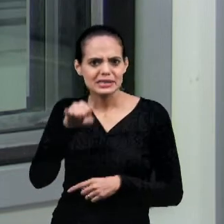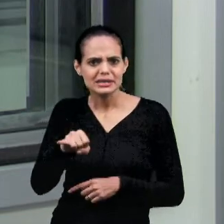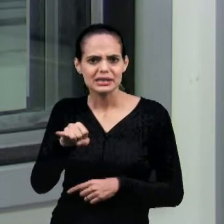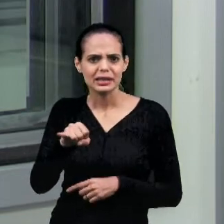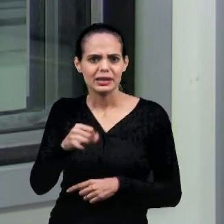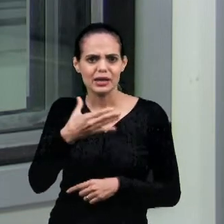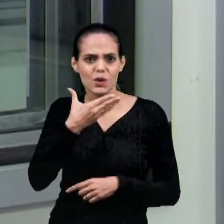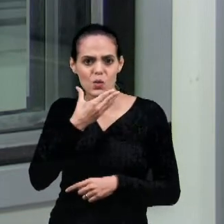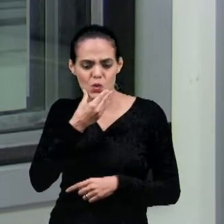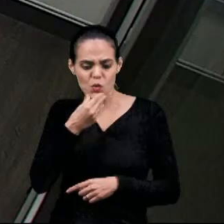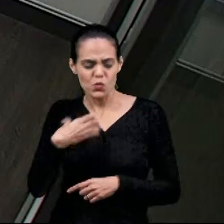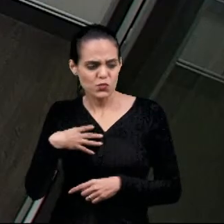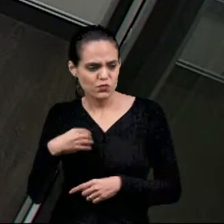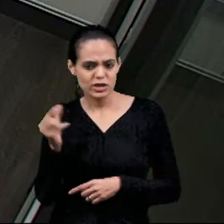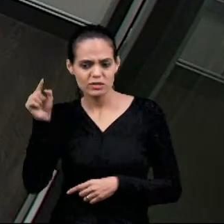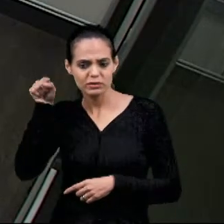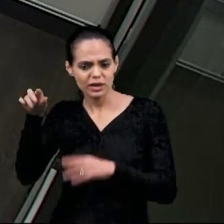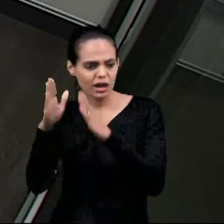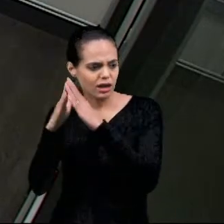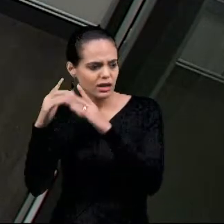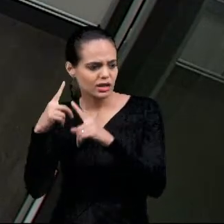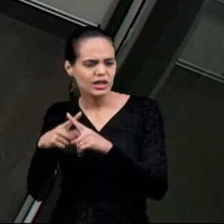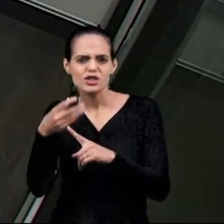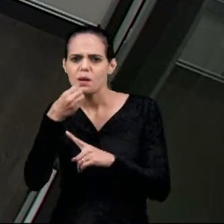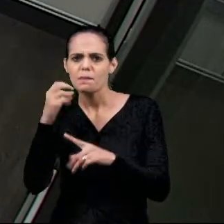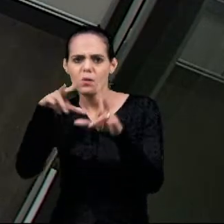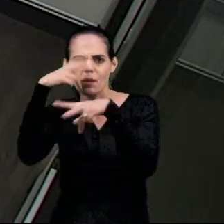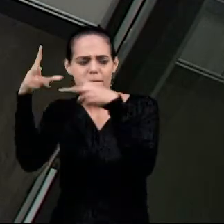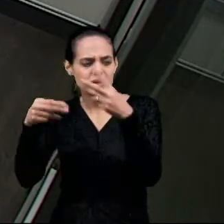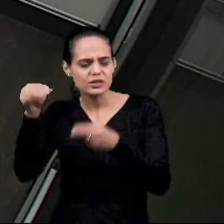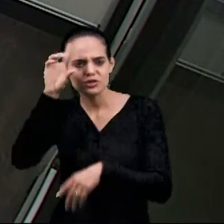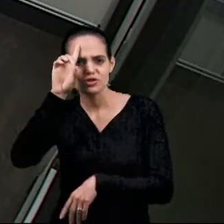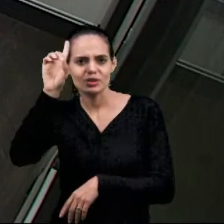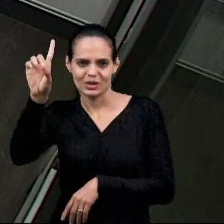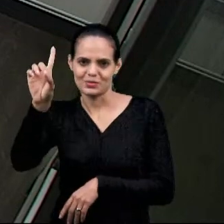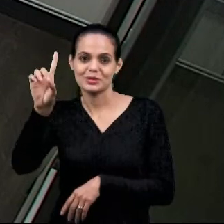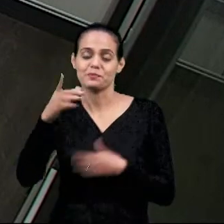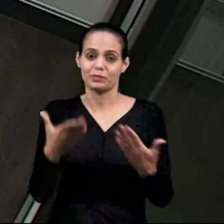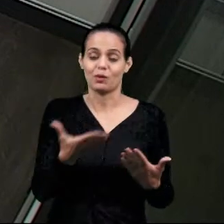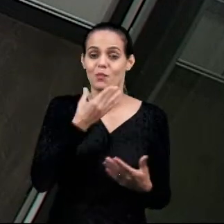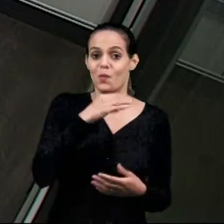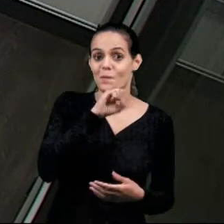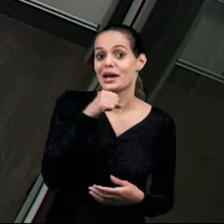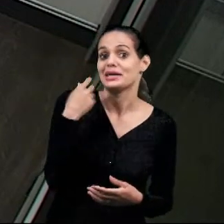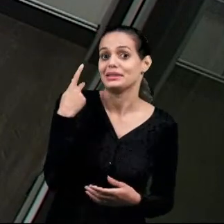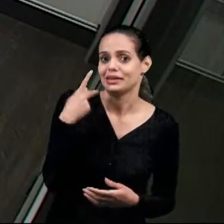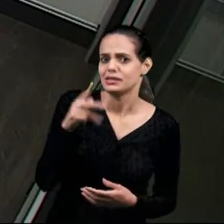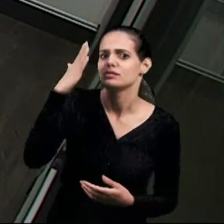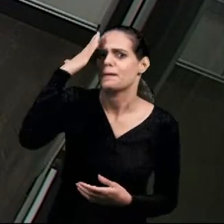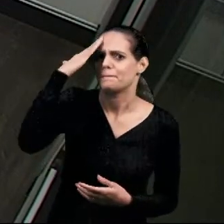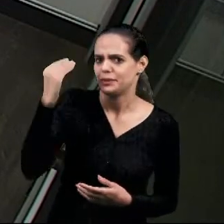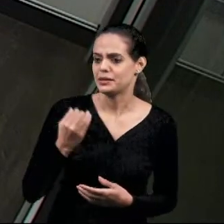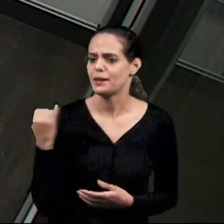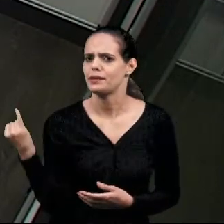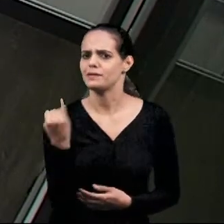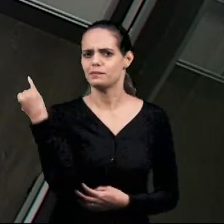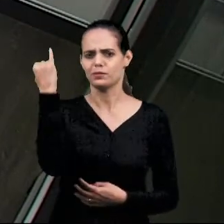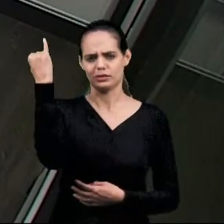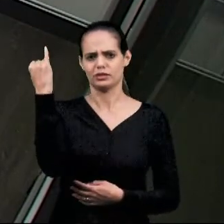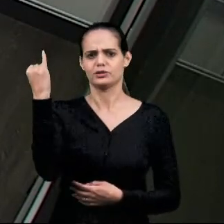muito boa. Ele reconhecia, né? O bem que o evangelho tinha feito a nós. Amém. Um verdadeiro evangelho, não é ser crente,